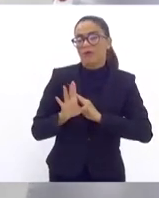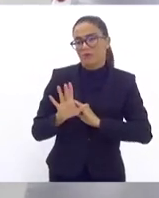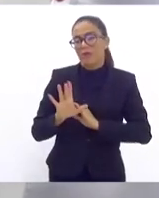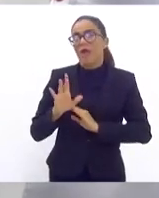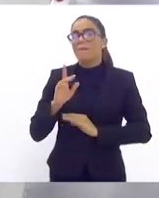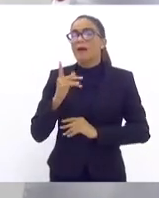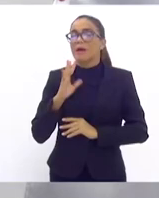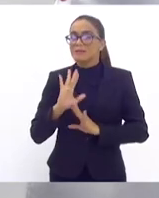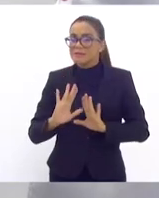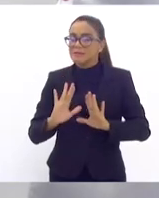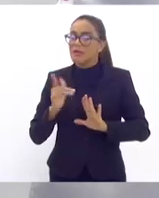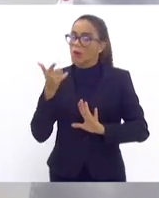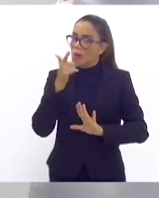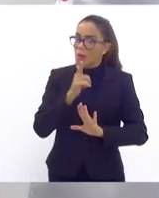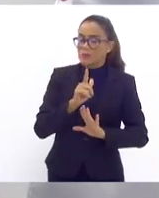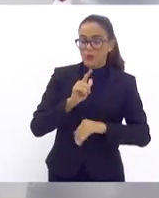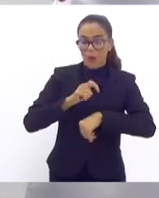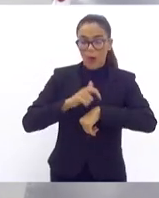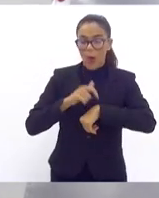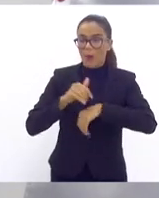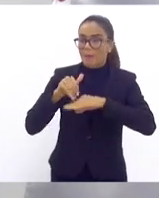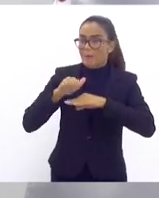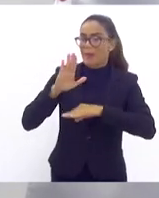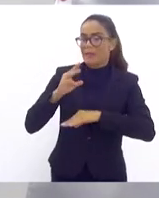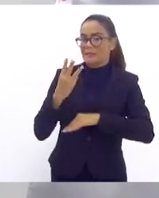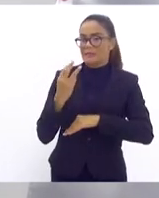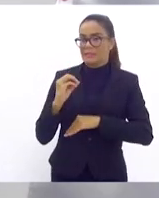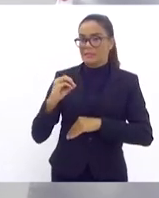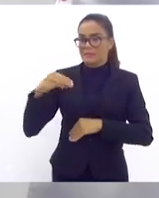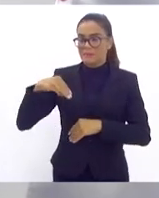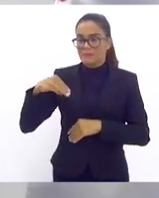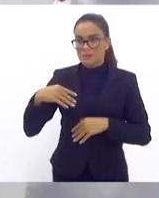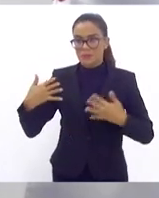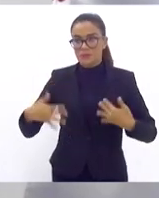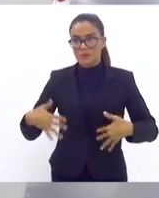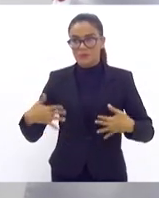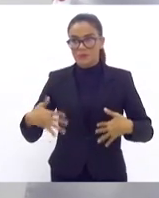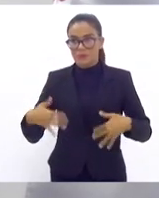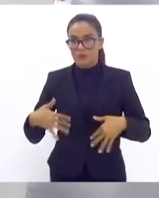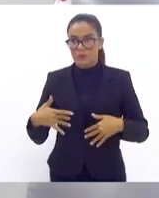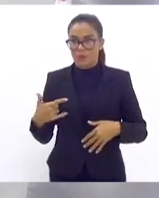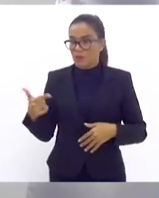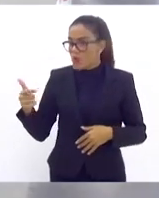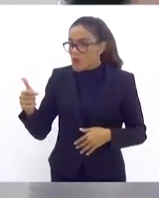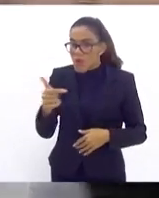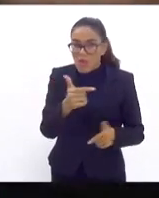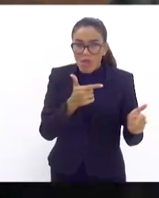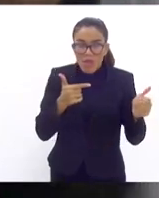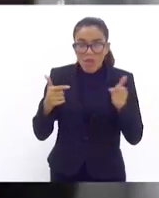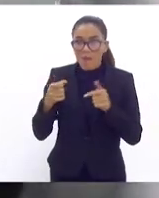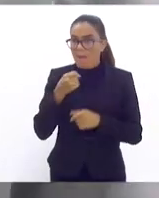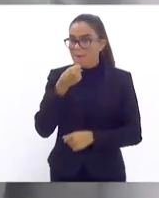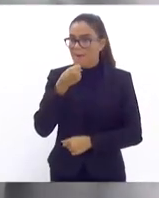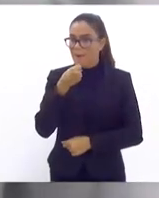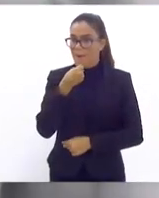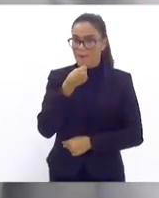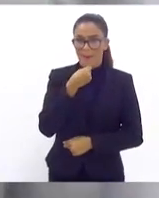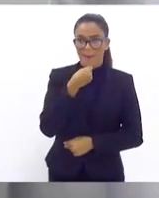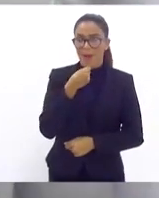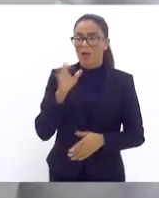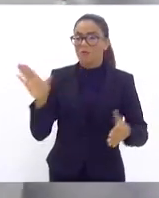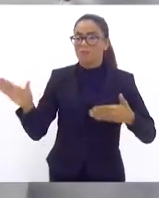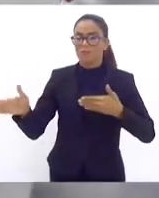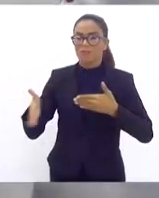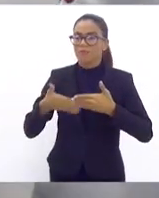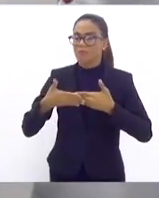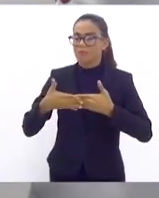haja vista que avançamos já no horário em quase meia hora. Bem, agradeço a presença de todos, não havendo mais quem queira fazer uso da palavra, a sessão está